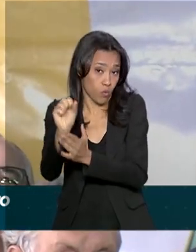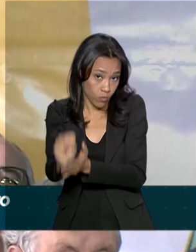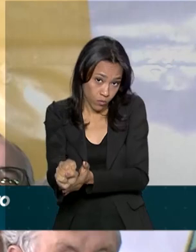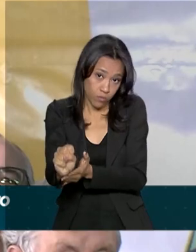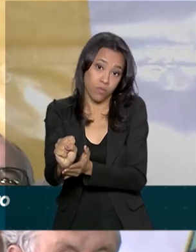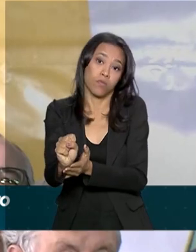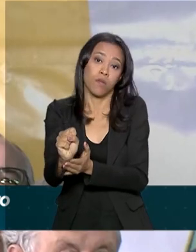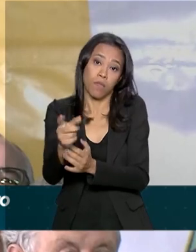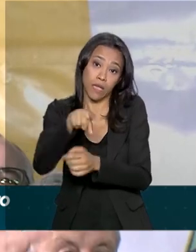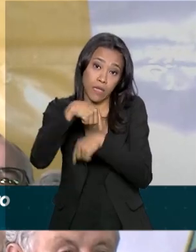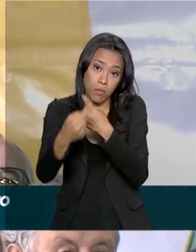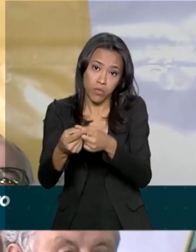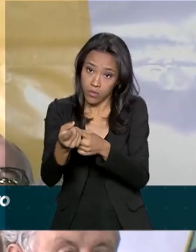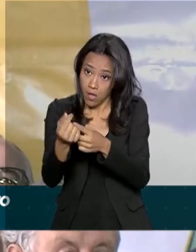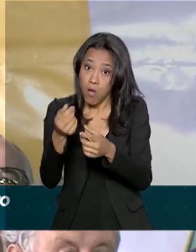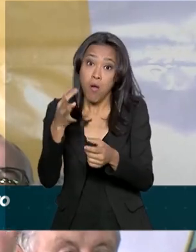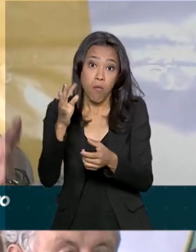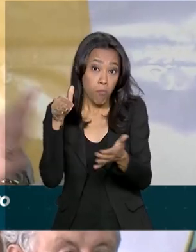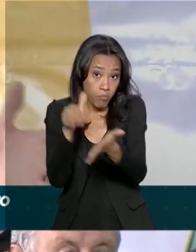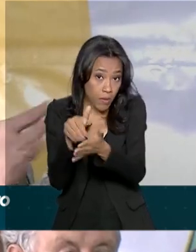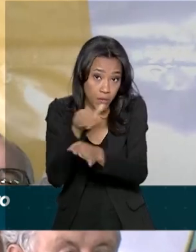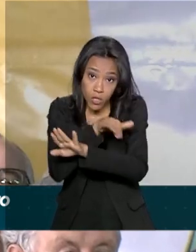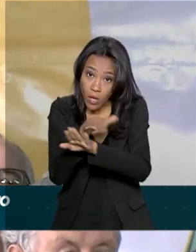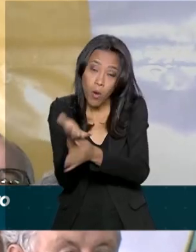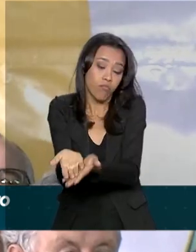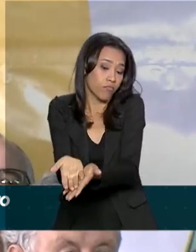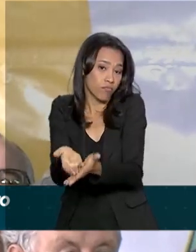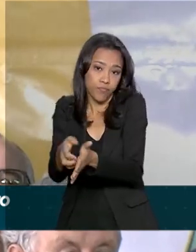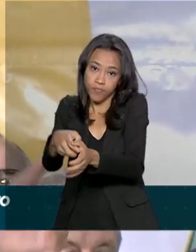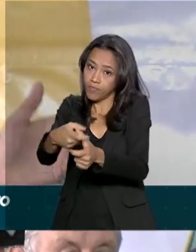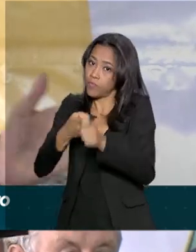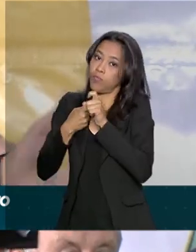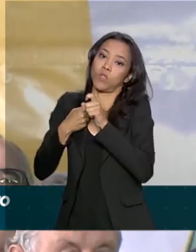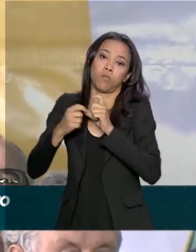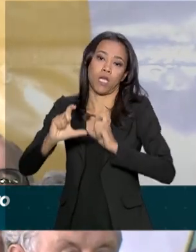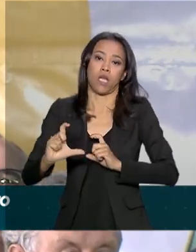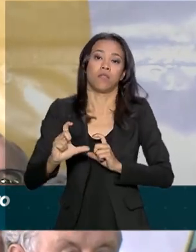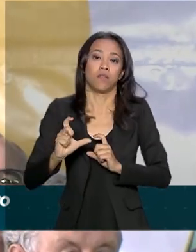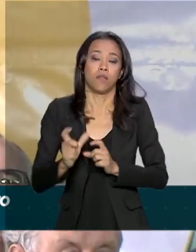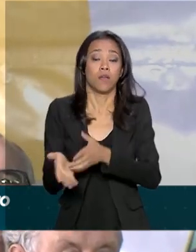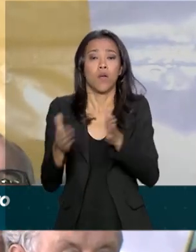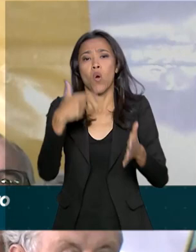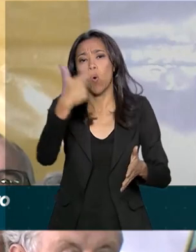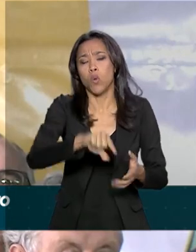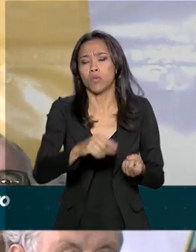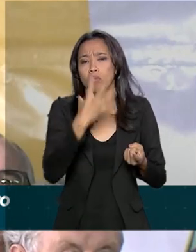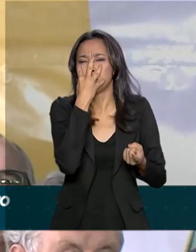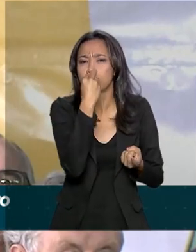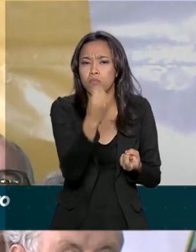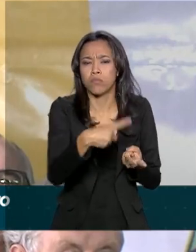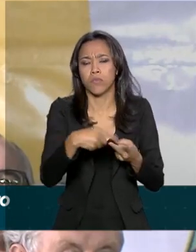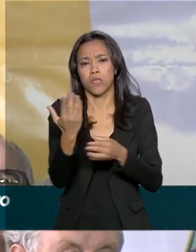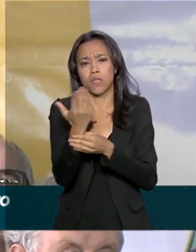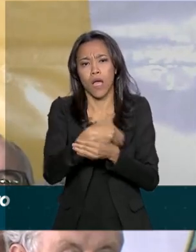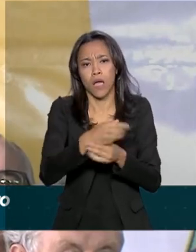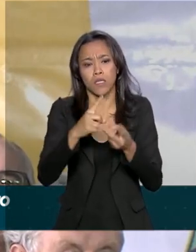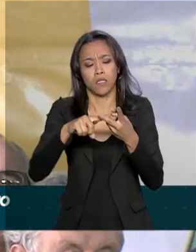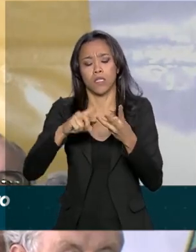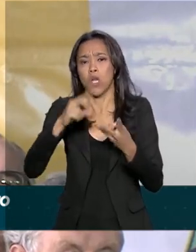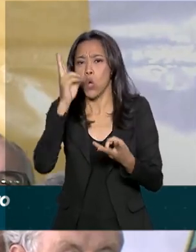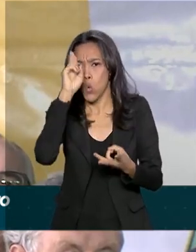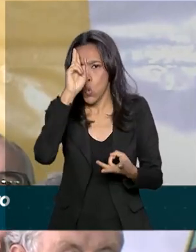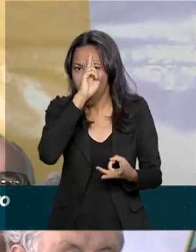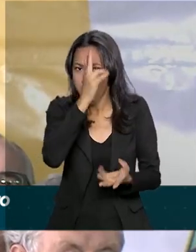seja suspensa. Que quando um caminhoneiro, um motorista de ônibus, de van, de táxi ou de Uber, perde a